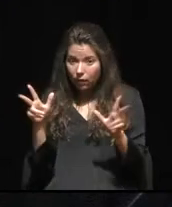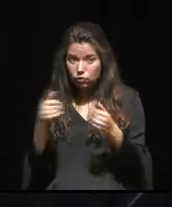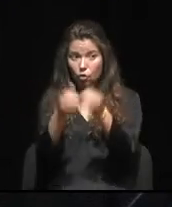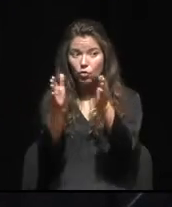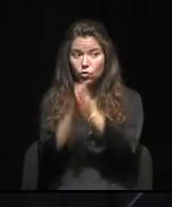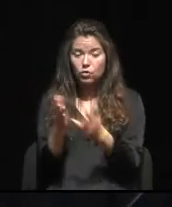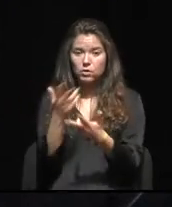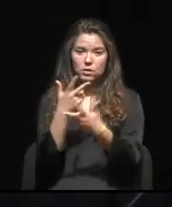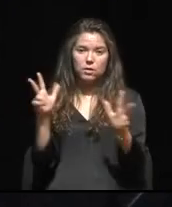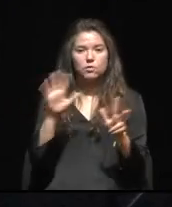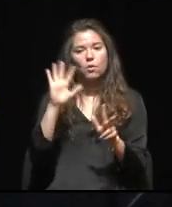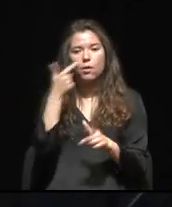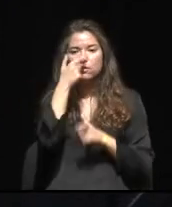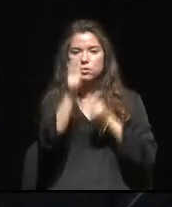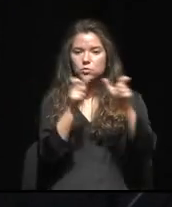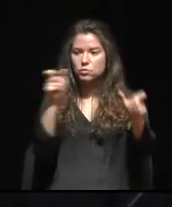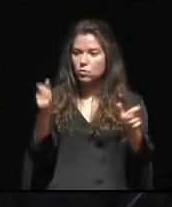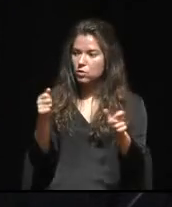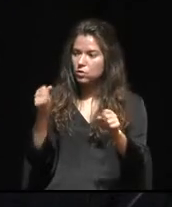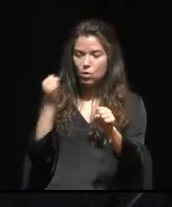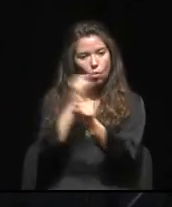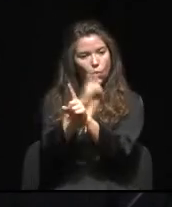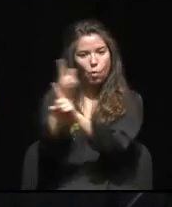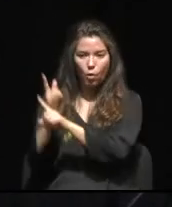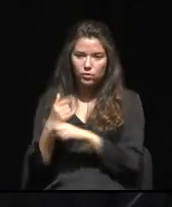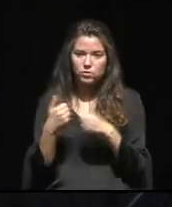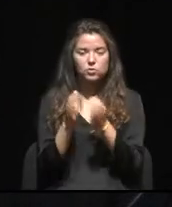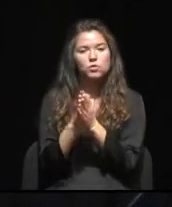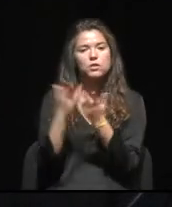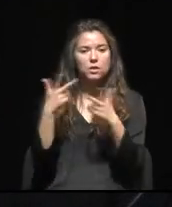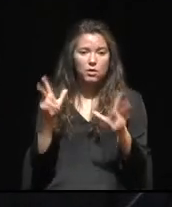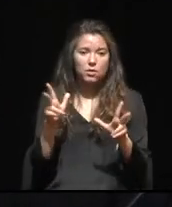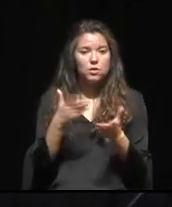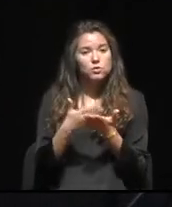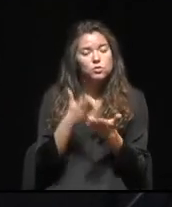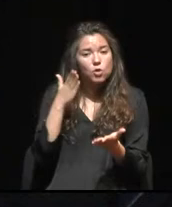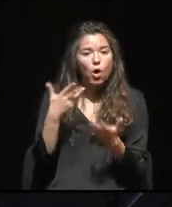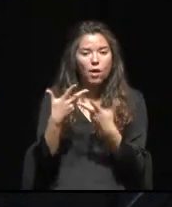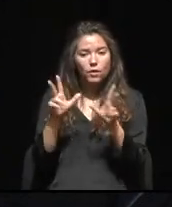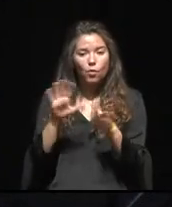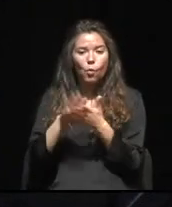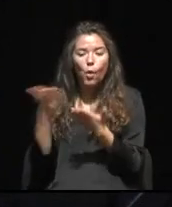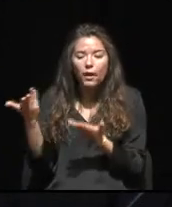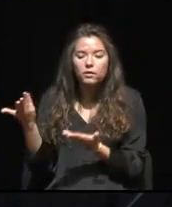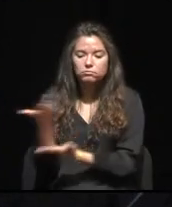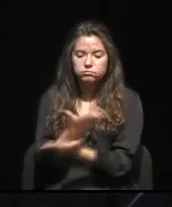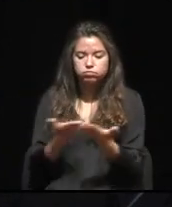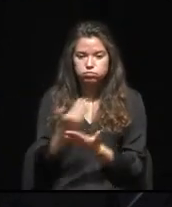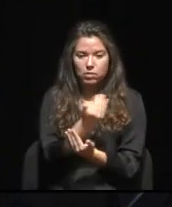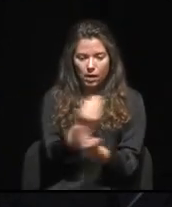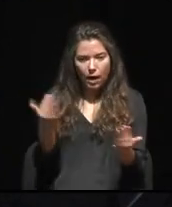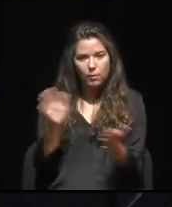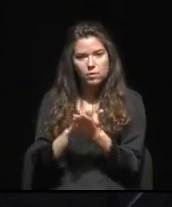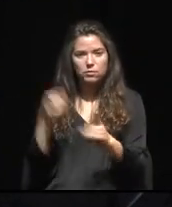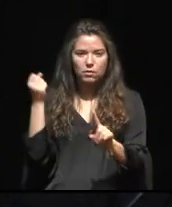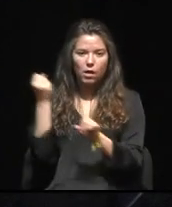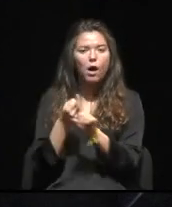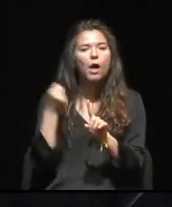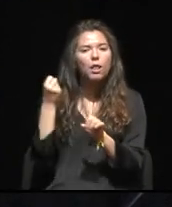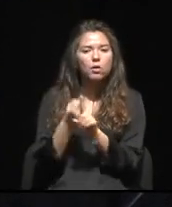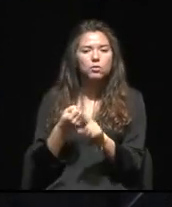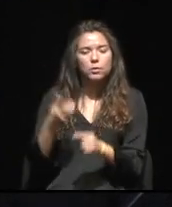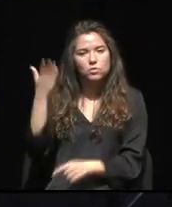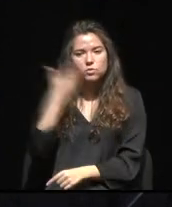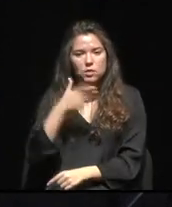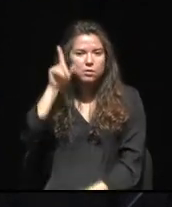todos quando todas as outras pessoas forem também Livres porque só há Liberdade quando ela é partilhada e também por isso a Luta pelos direitos das Mulheres Não